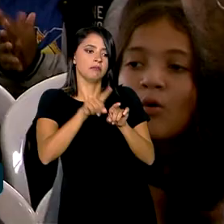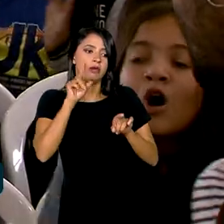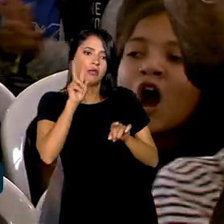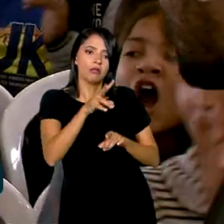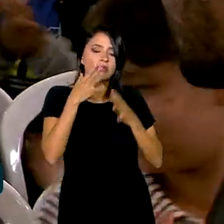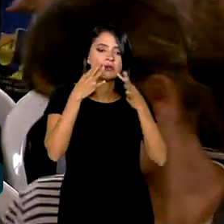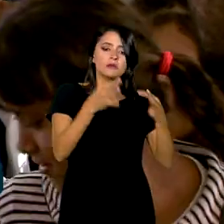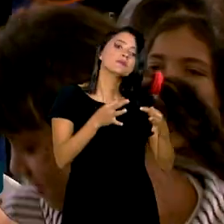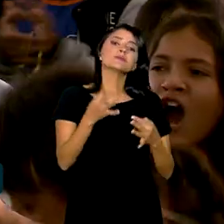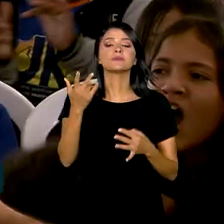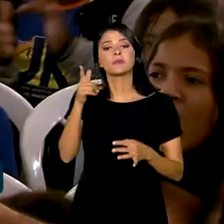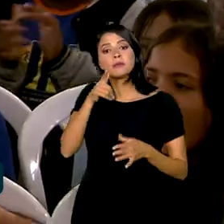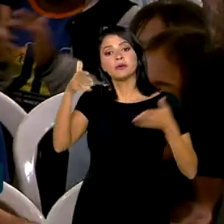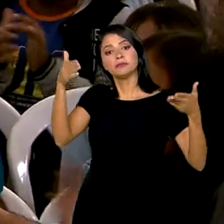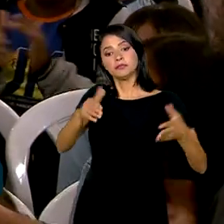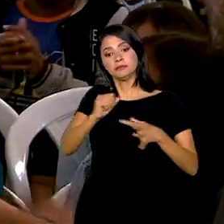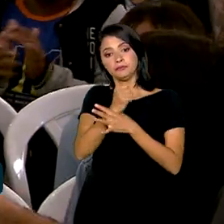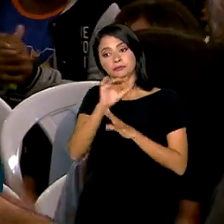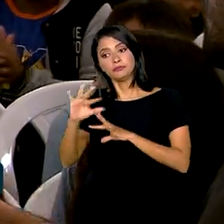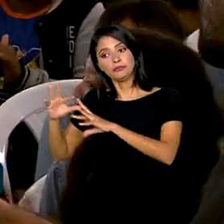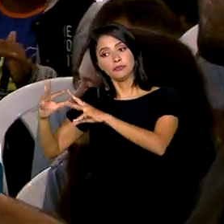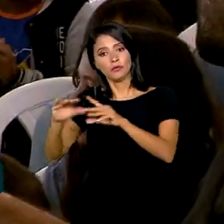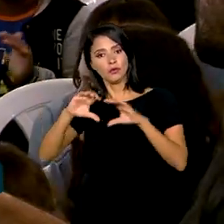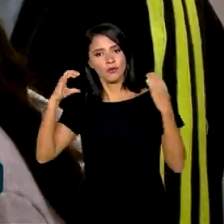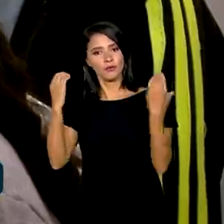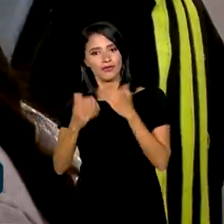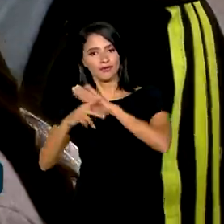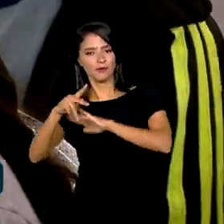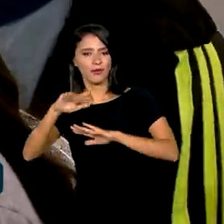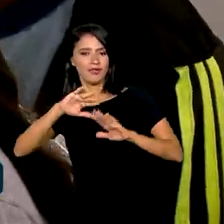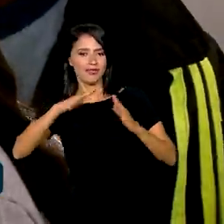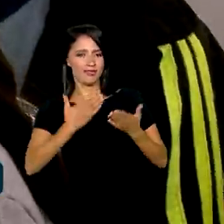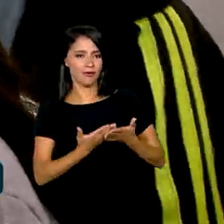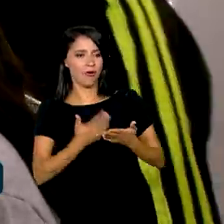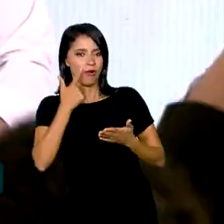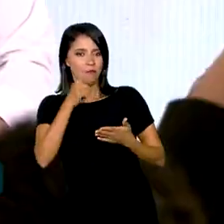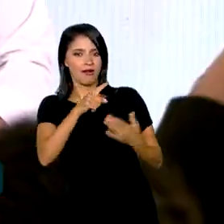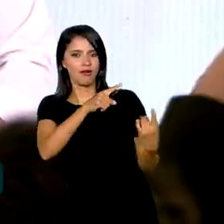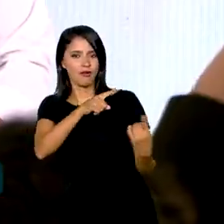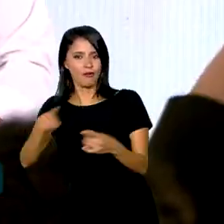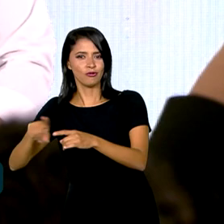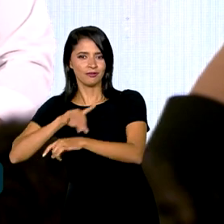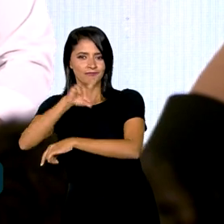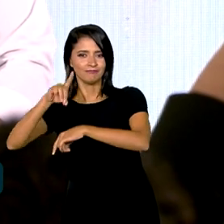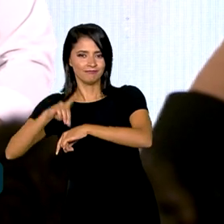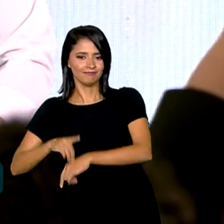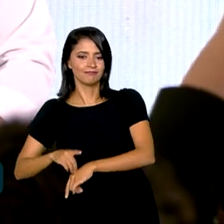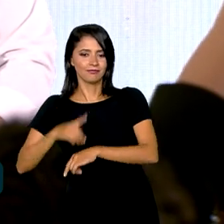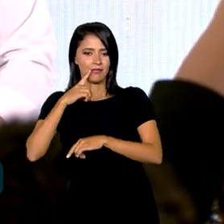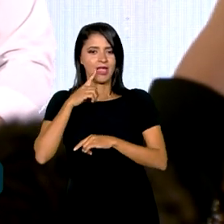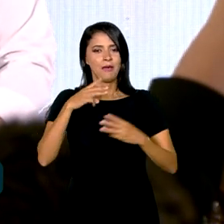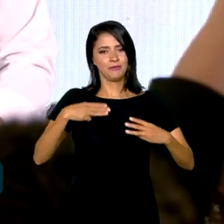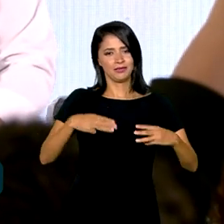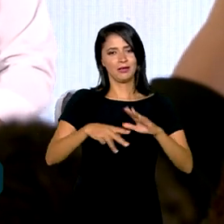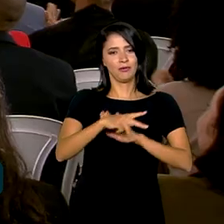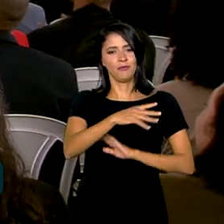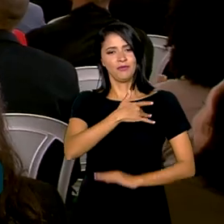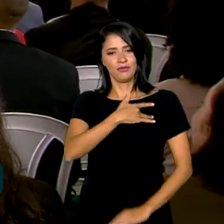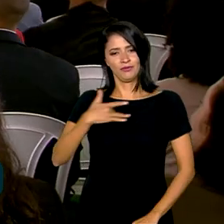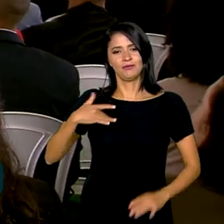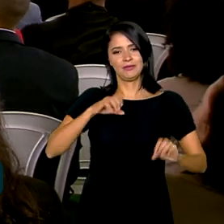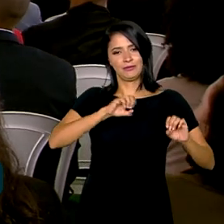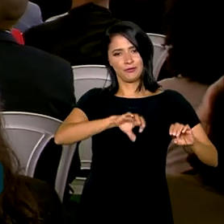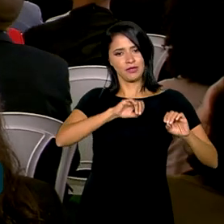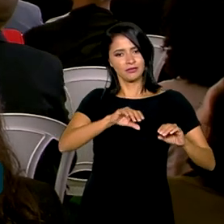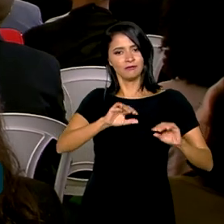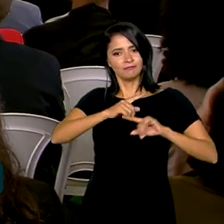E para garantir a participação de toda a comunidade escolar nesse enfrentamento, Ministérios da Educação e da Saúde